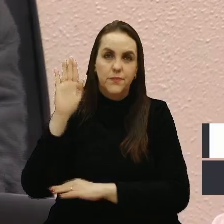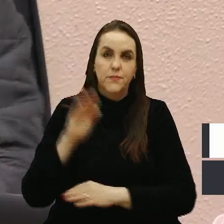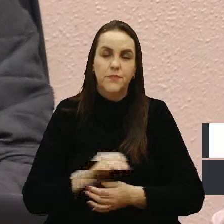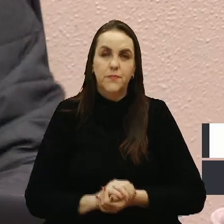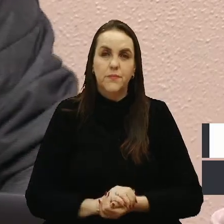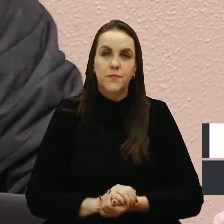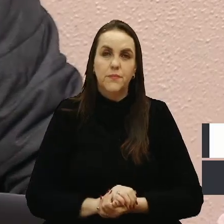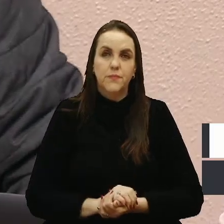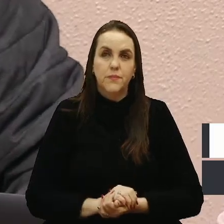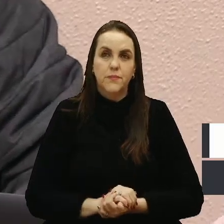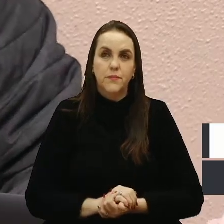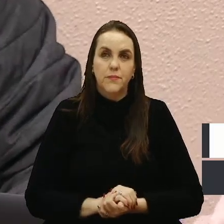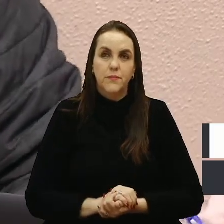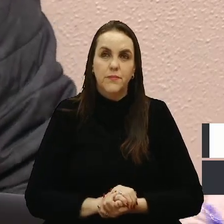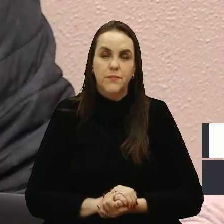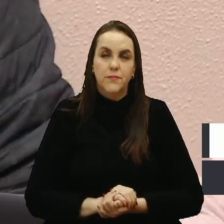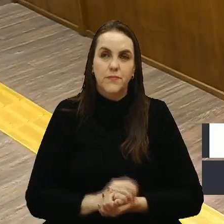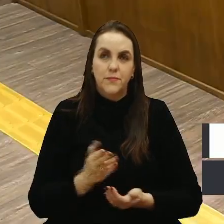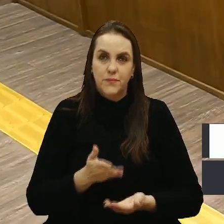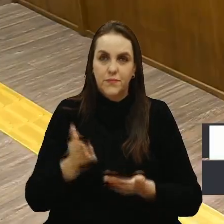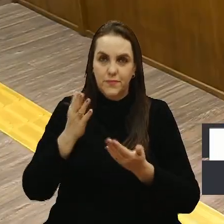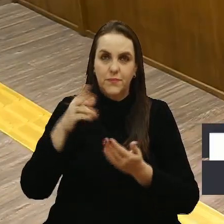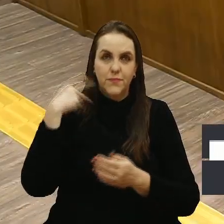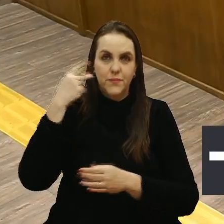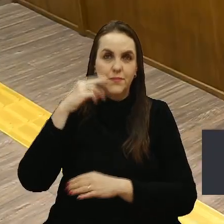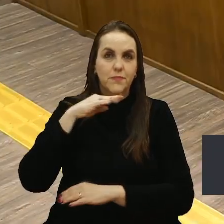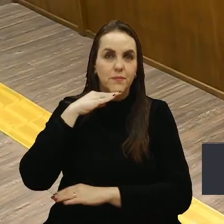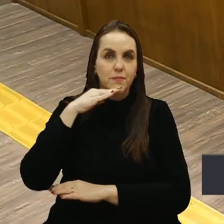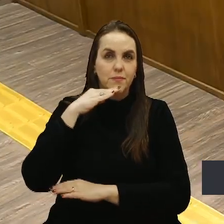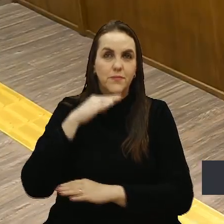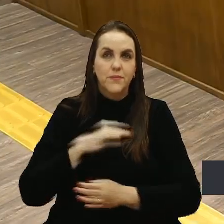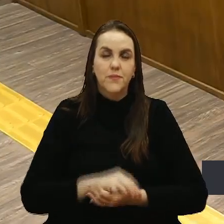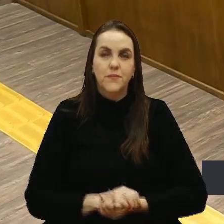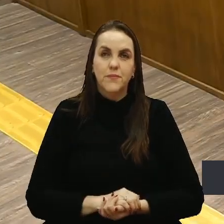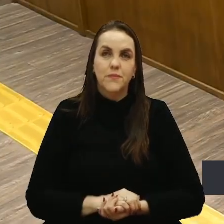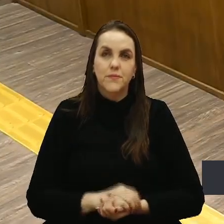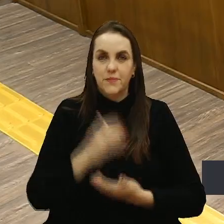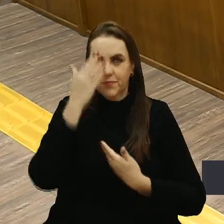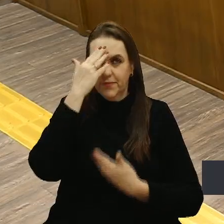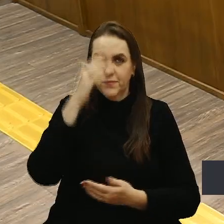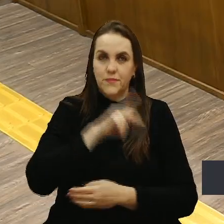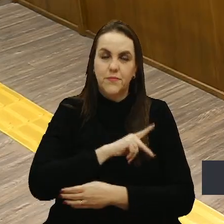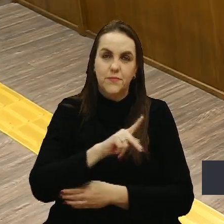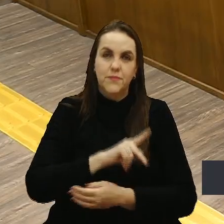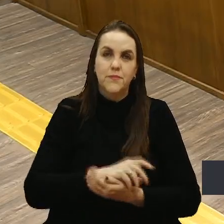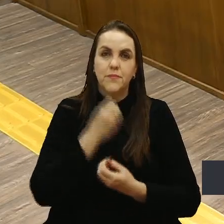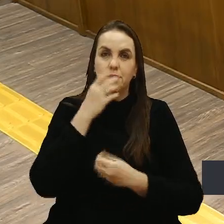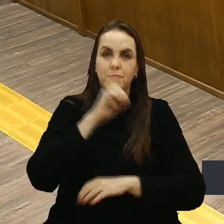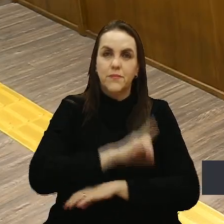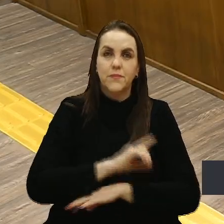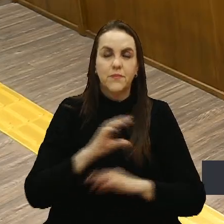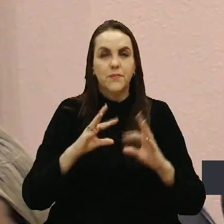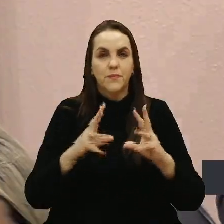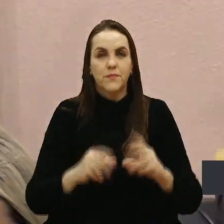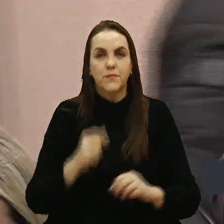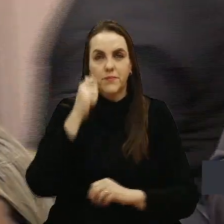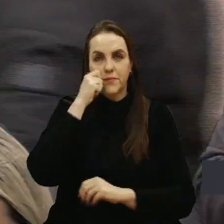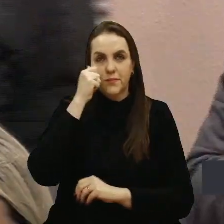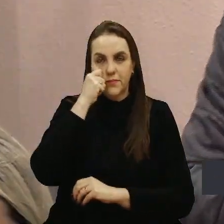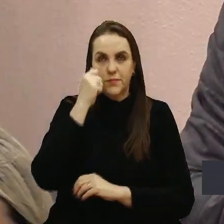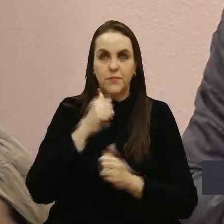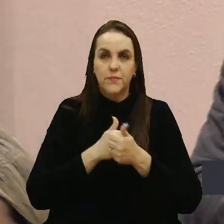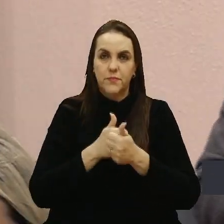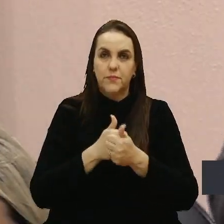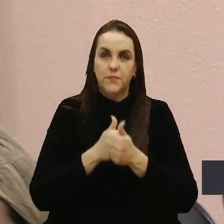uso da palavra. Com a palavra, vereador Bortola. Obrigado, senhor presidente. Bom dia a todos os presentes que nos